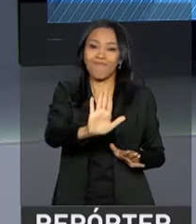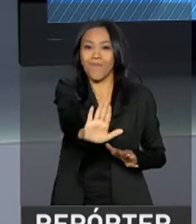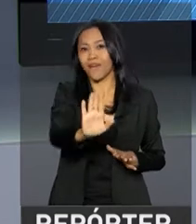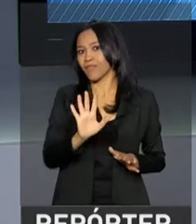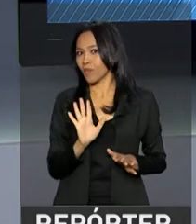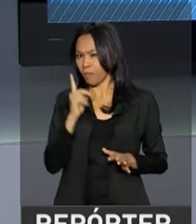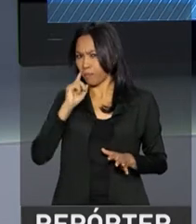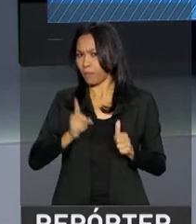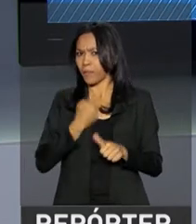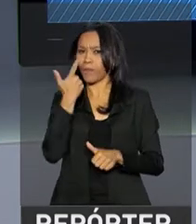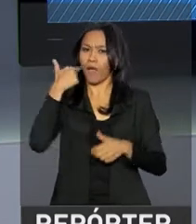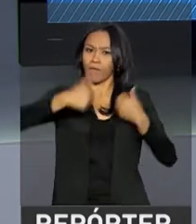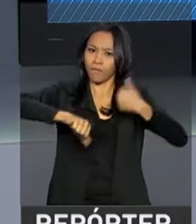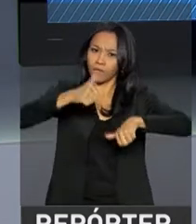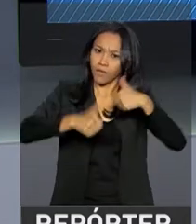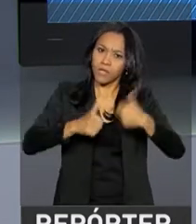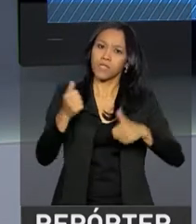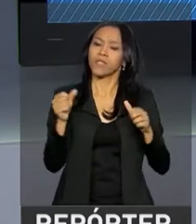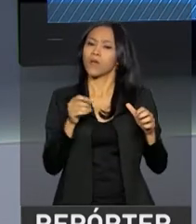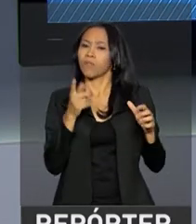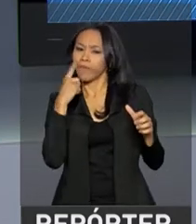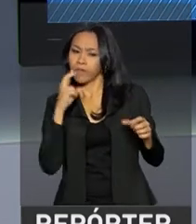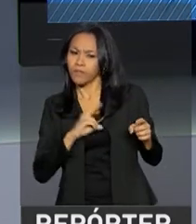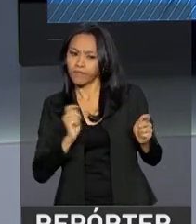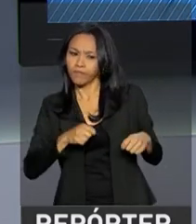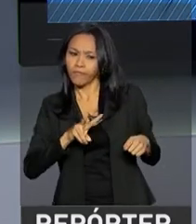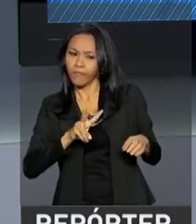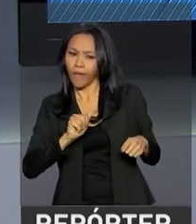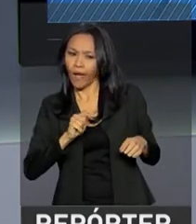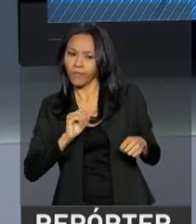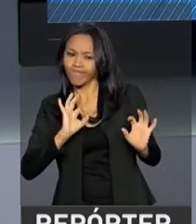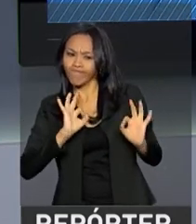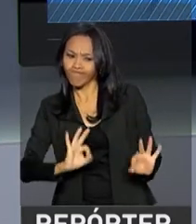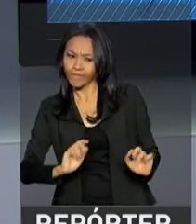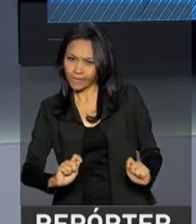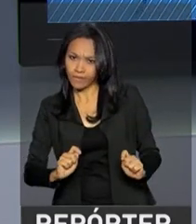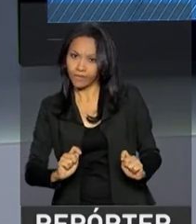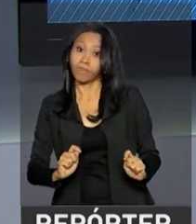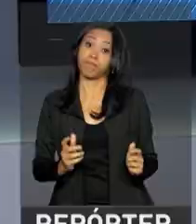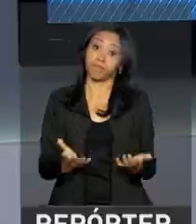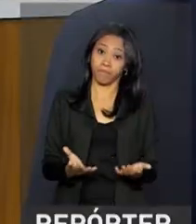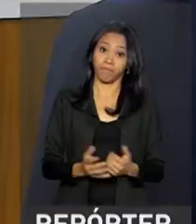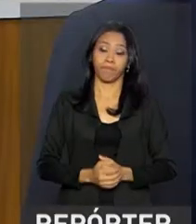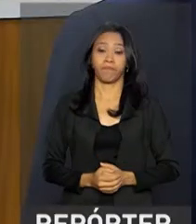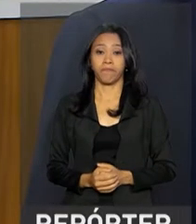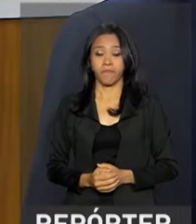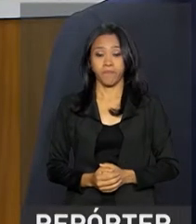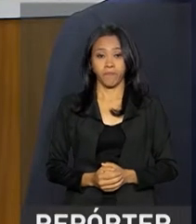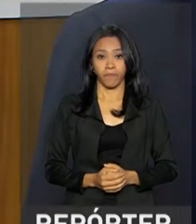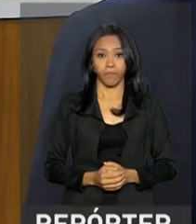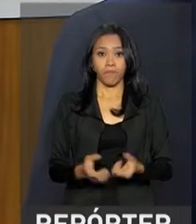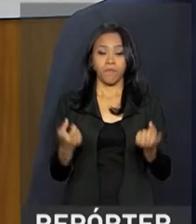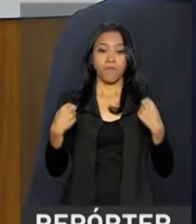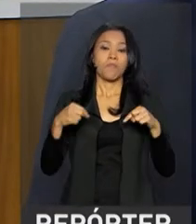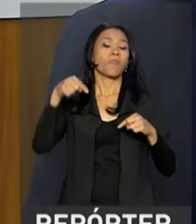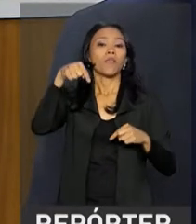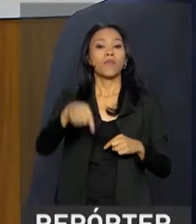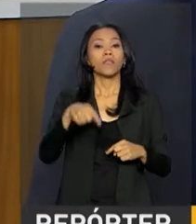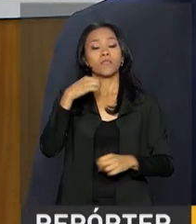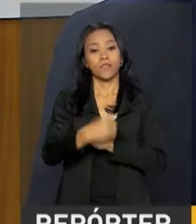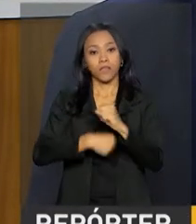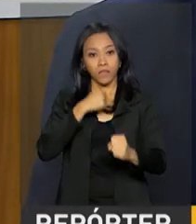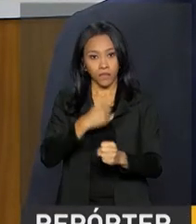após uma avaliação técnica para preenchimento de vagas realmente necessárias esse ano nós voltaremos